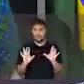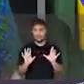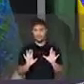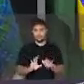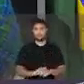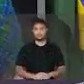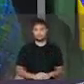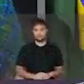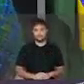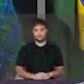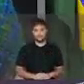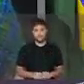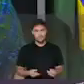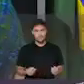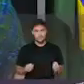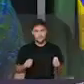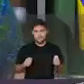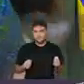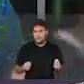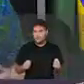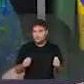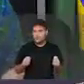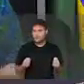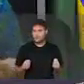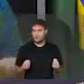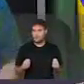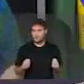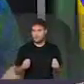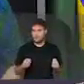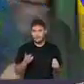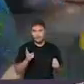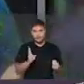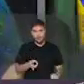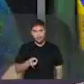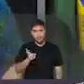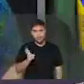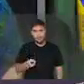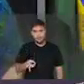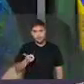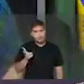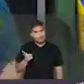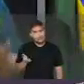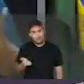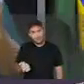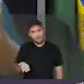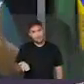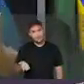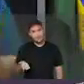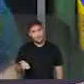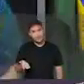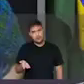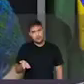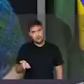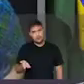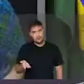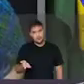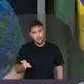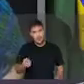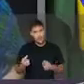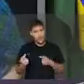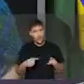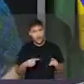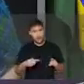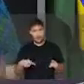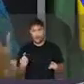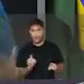Não é possível que continuem avançando sobre a nossa liberdade de